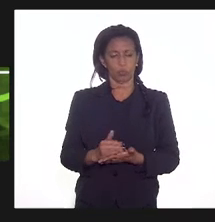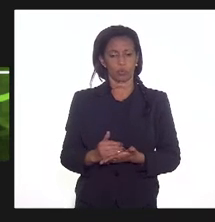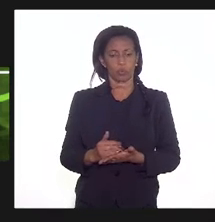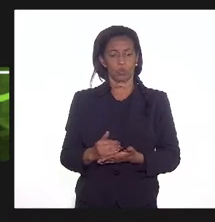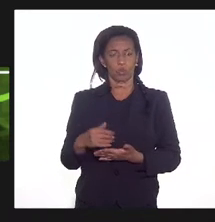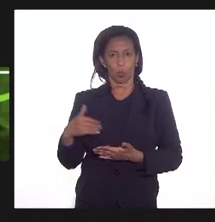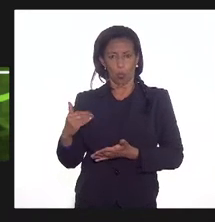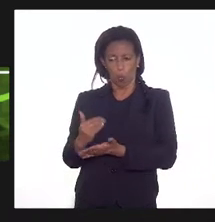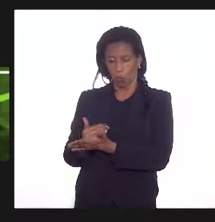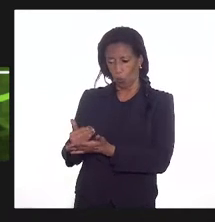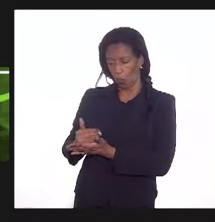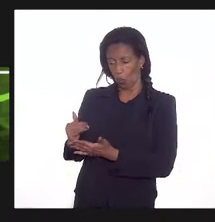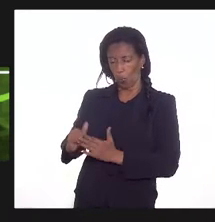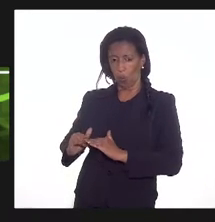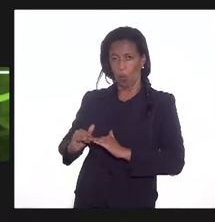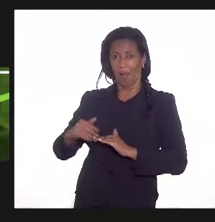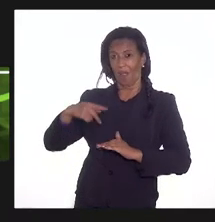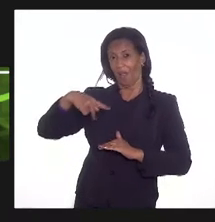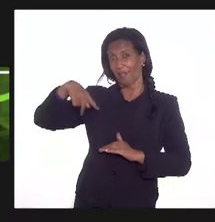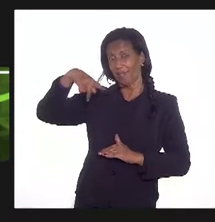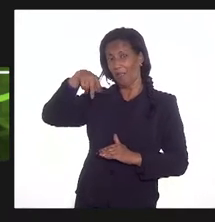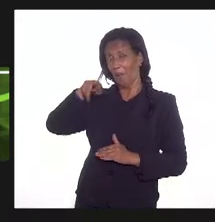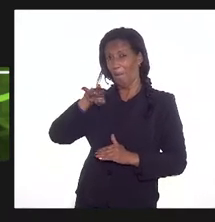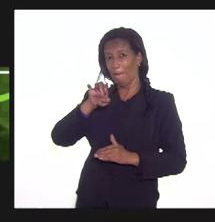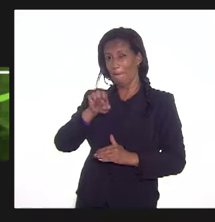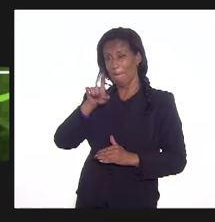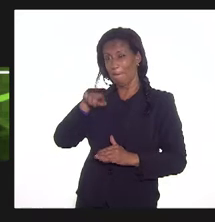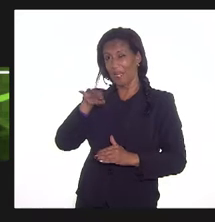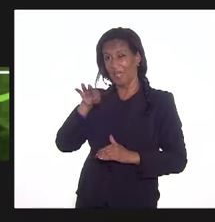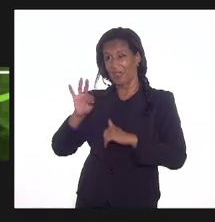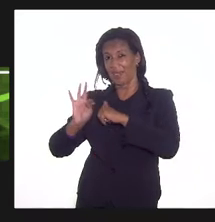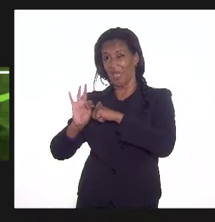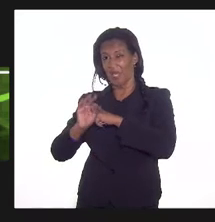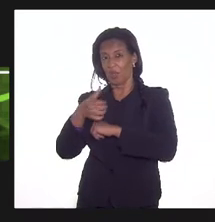preliminar até o pré-técnico que são seis anos